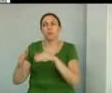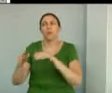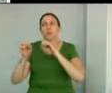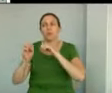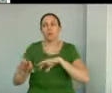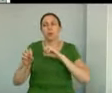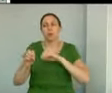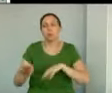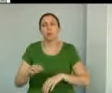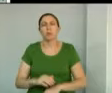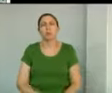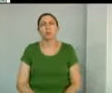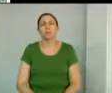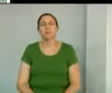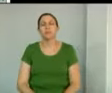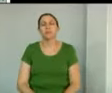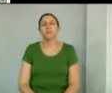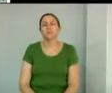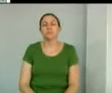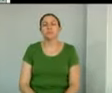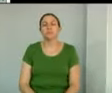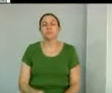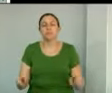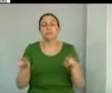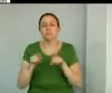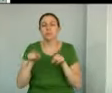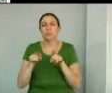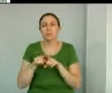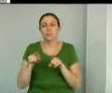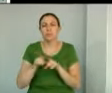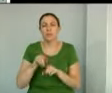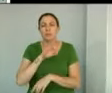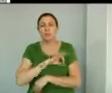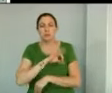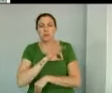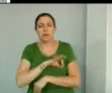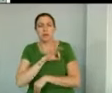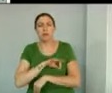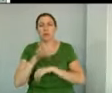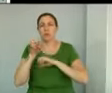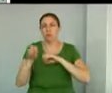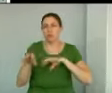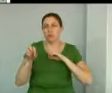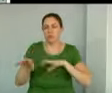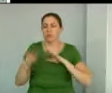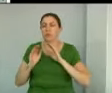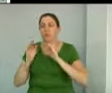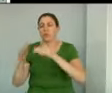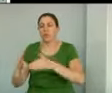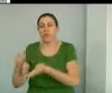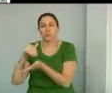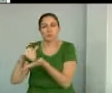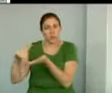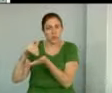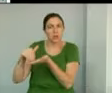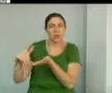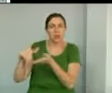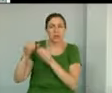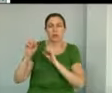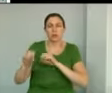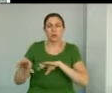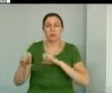destinação. O município também recebe um valor de salário e educação, também é gasto lá na Secretaria de Educação.